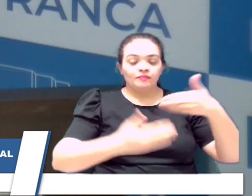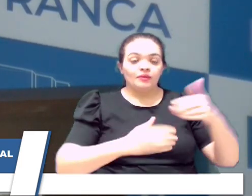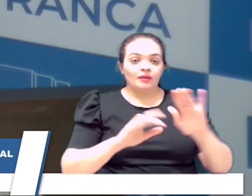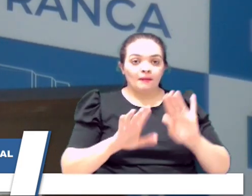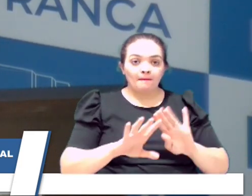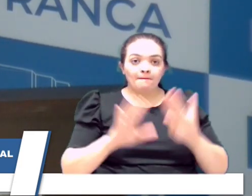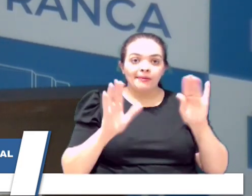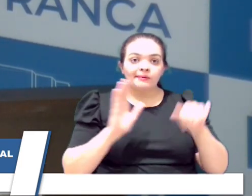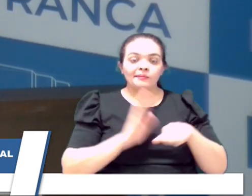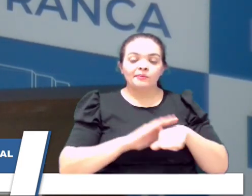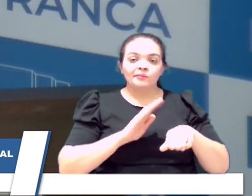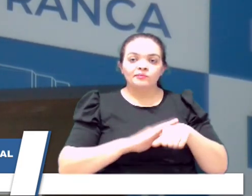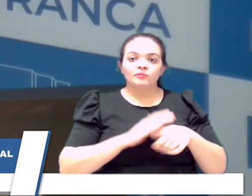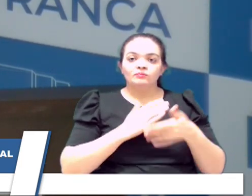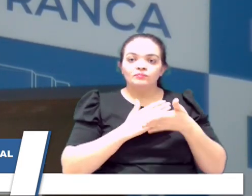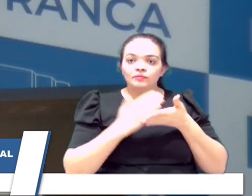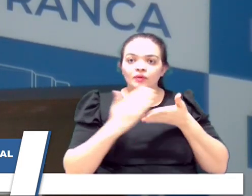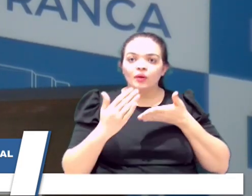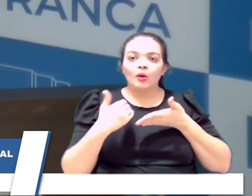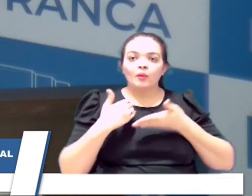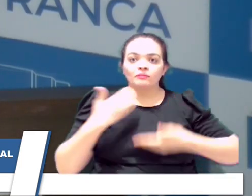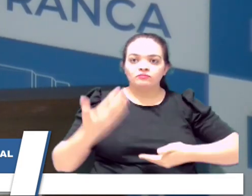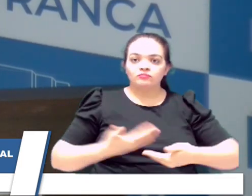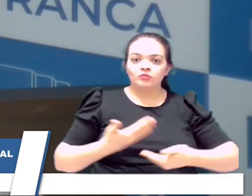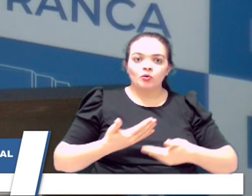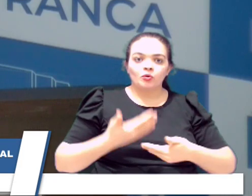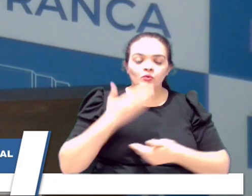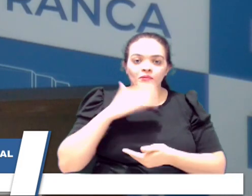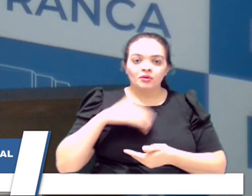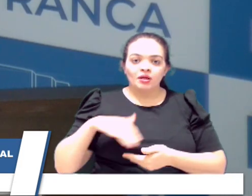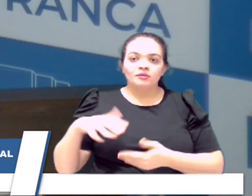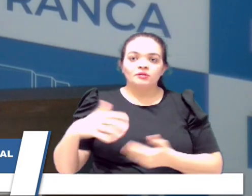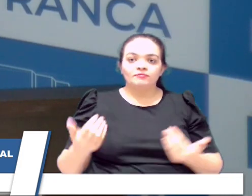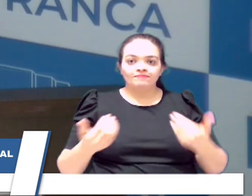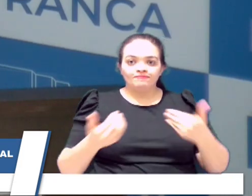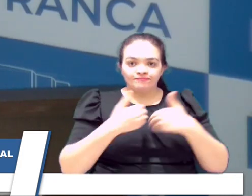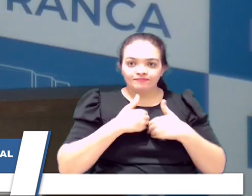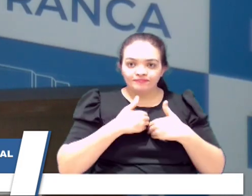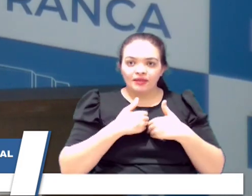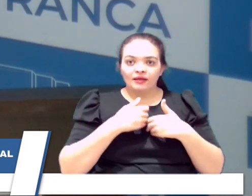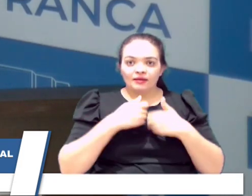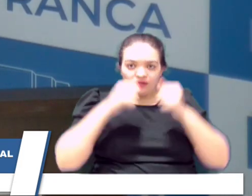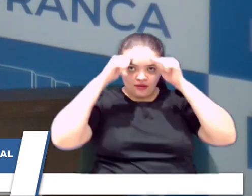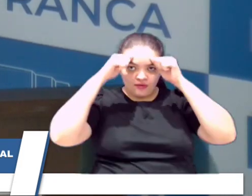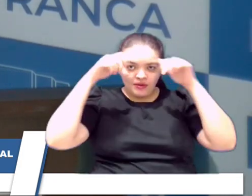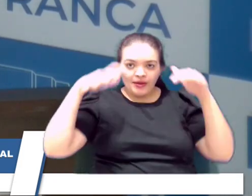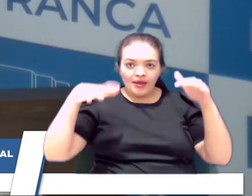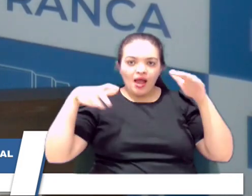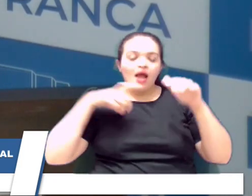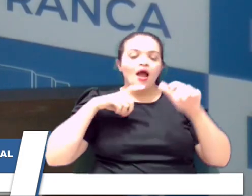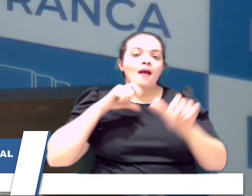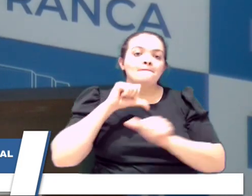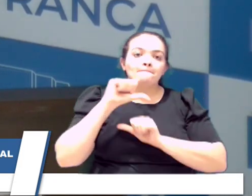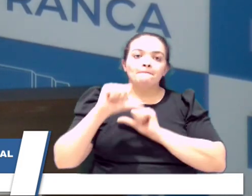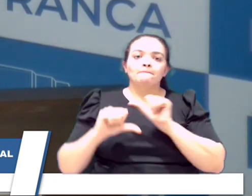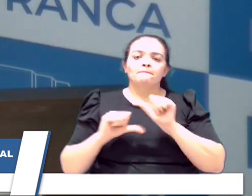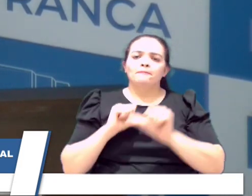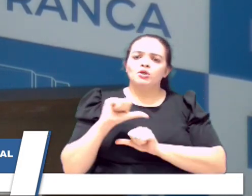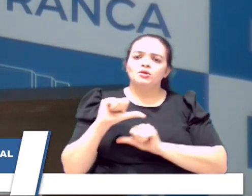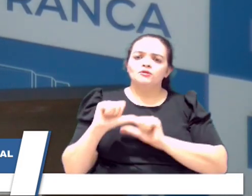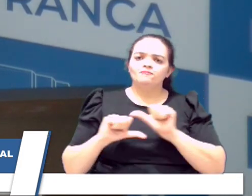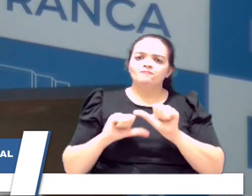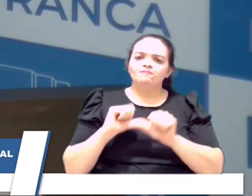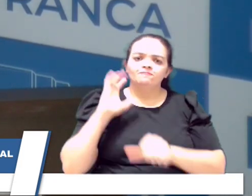momento, eu comecei a atender as crianças autistas que passam em atendimento lá. E foi uma transformação muito grande,